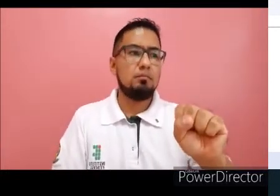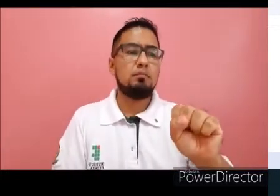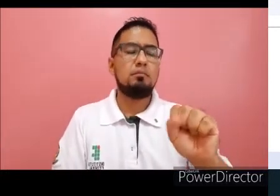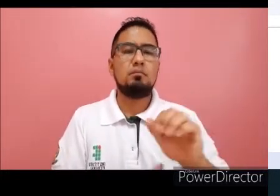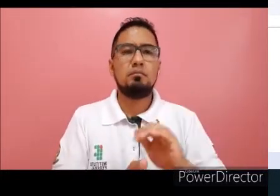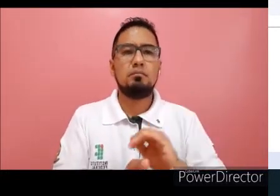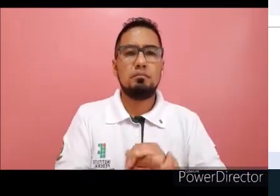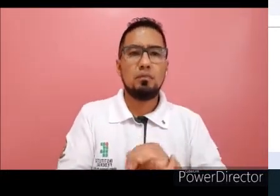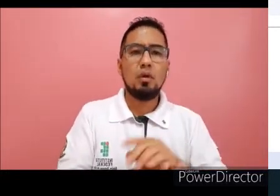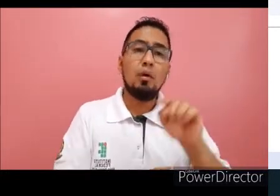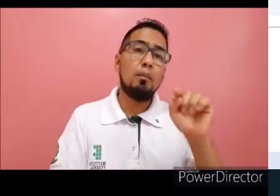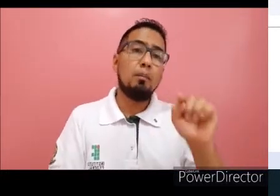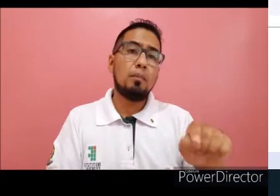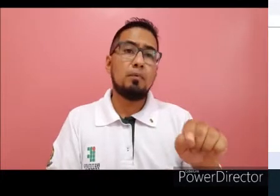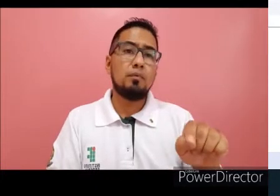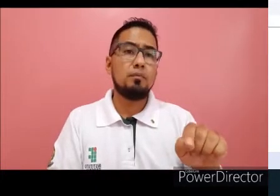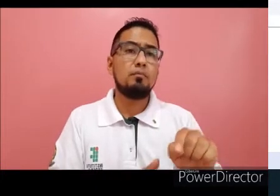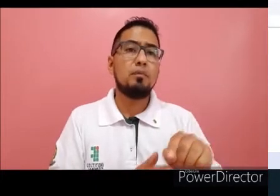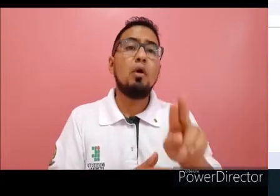br.edu.ifms